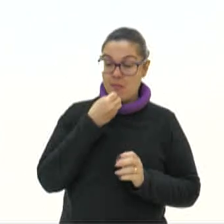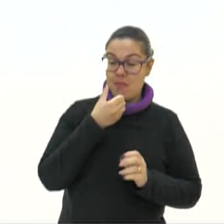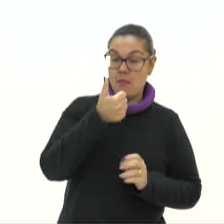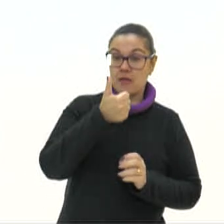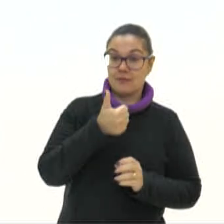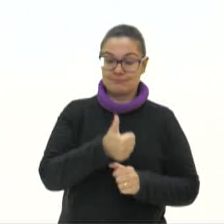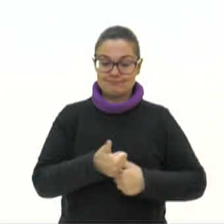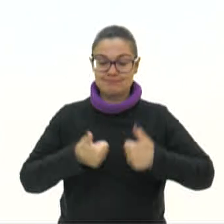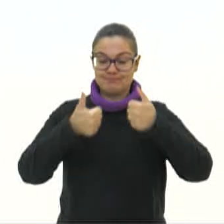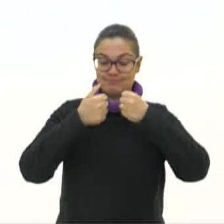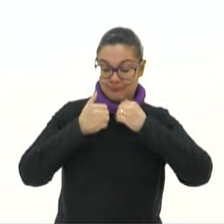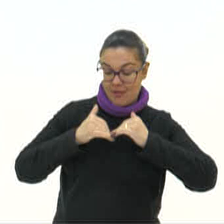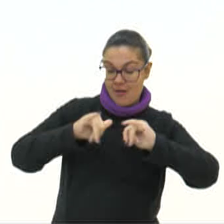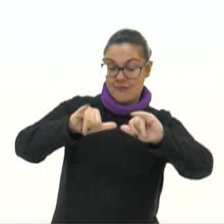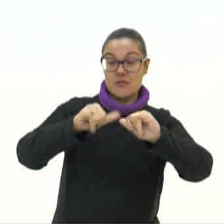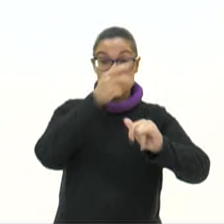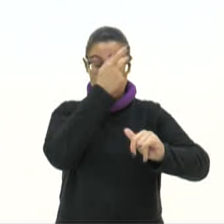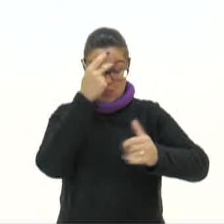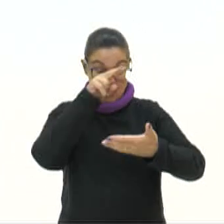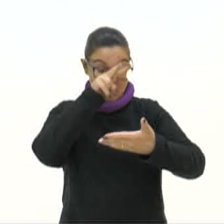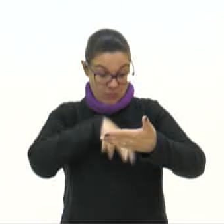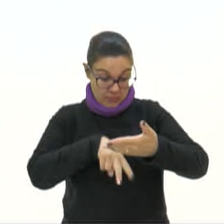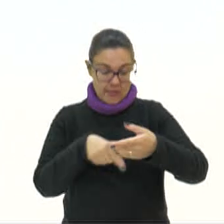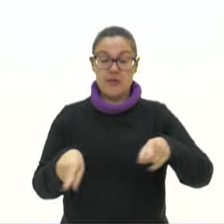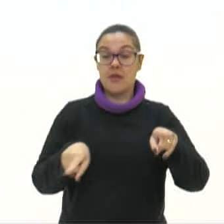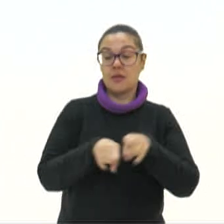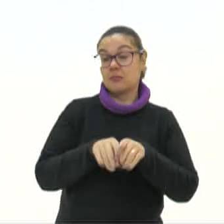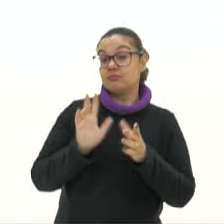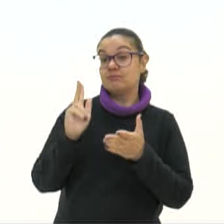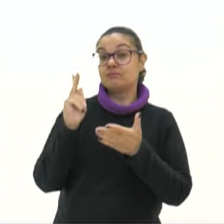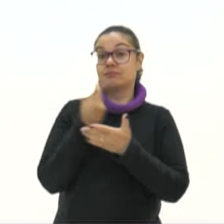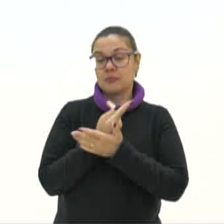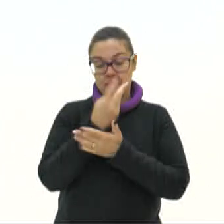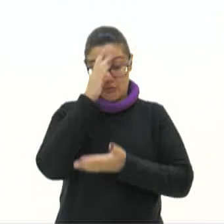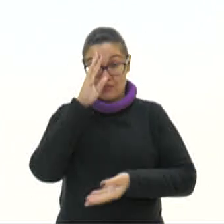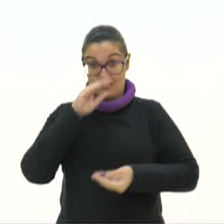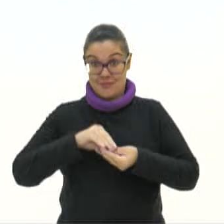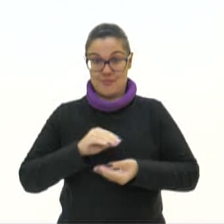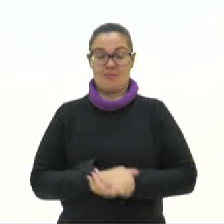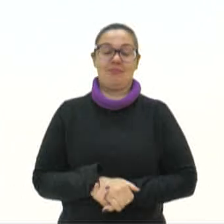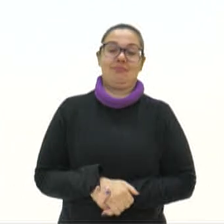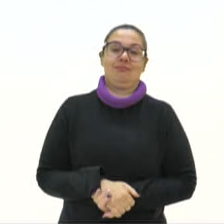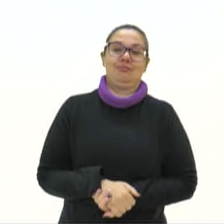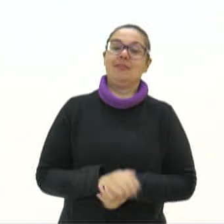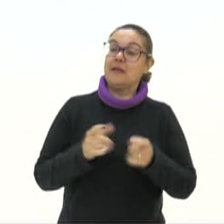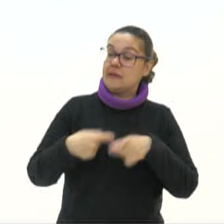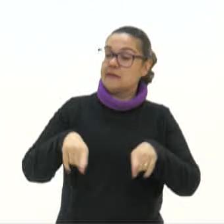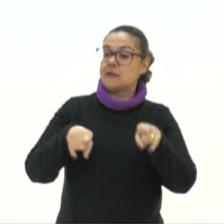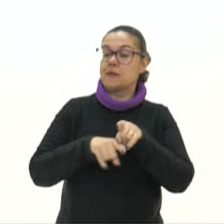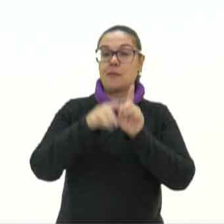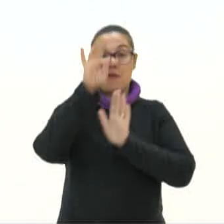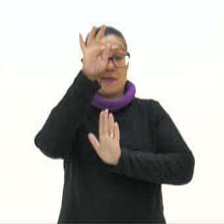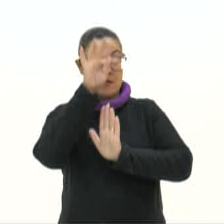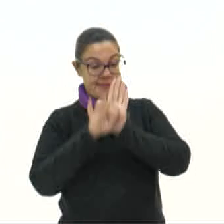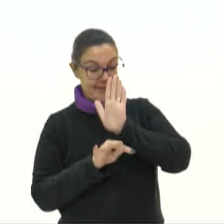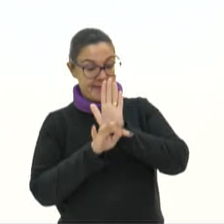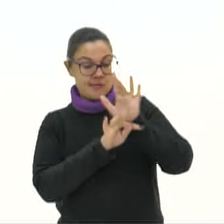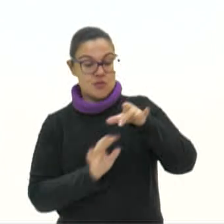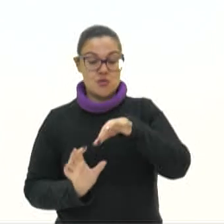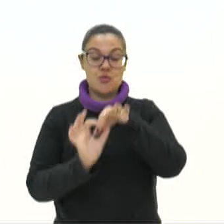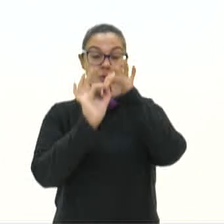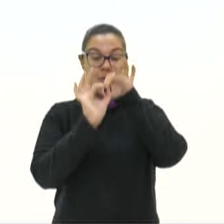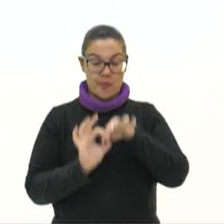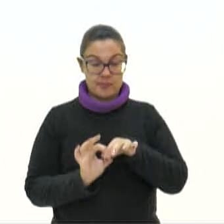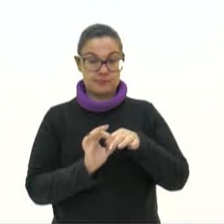da mensagem ao interlocutor e, por consequência, o entendimento. Dentro do texto, a coesão pode ser